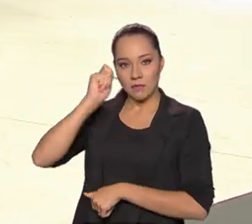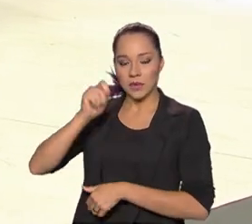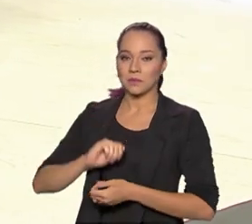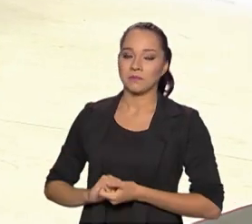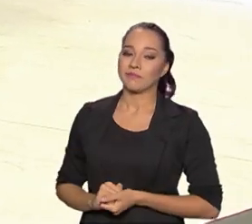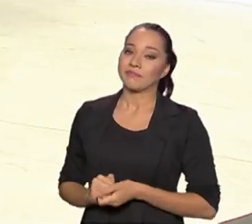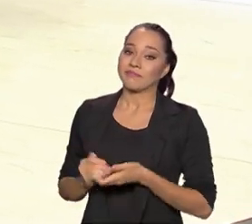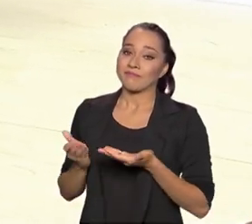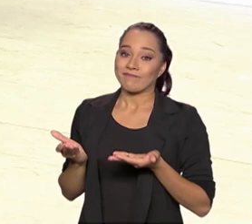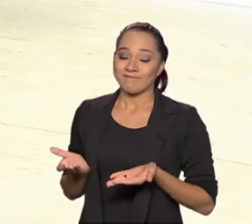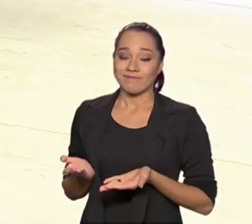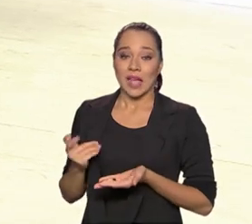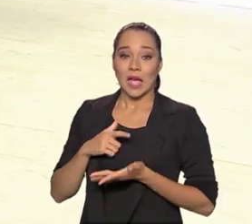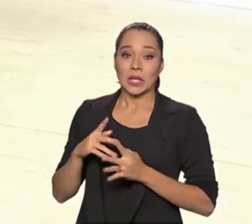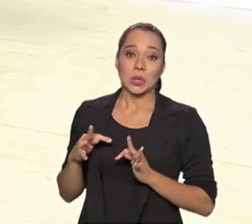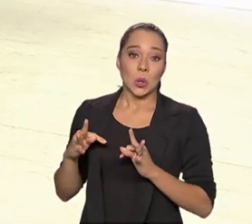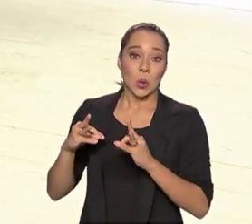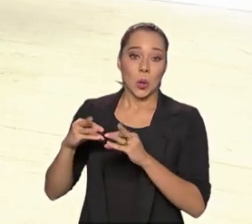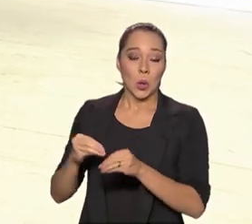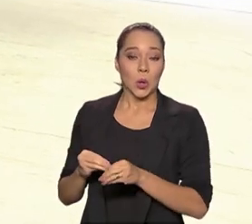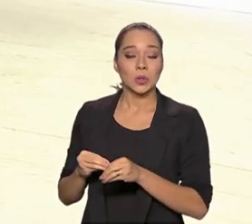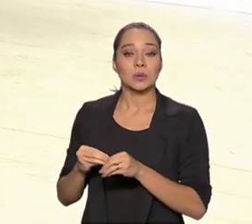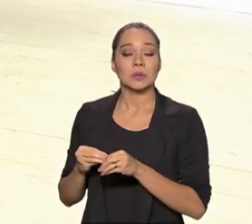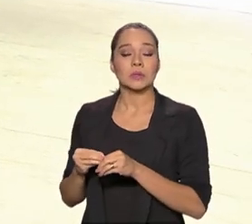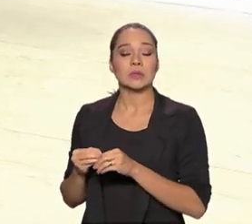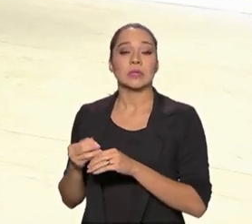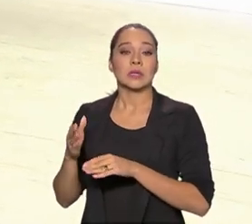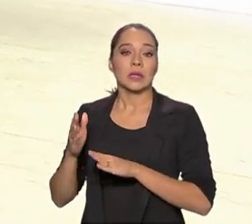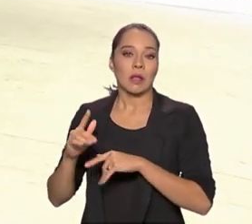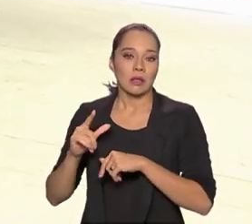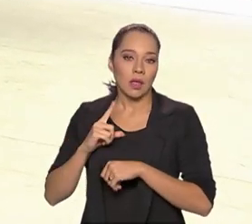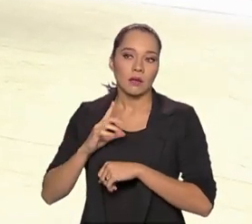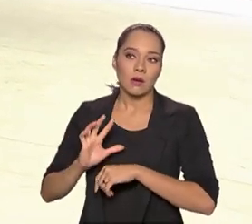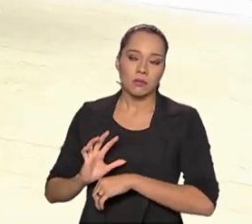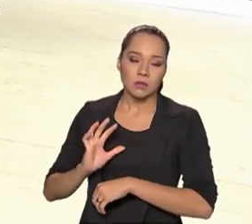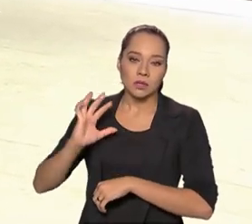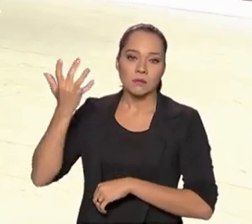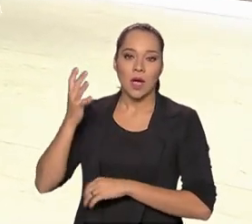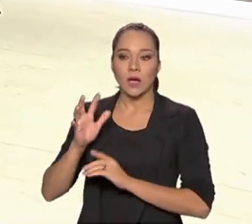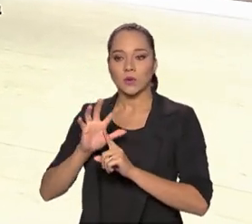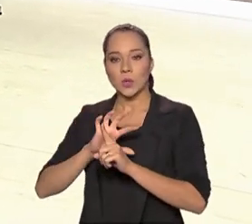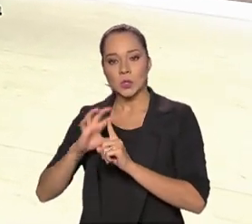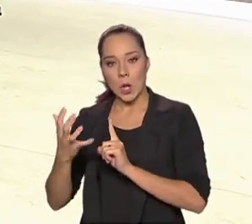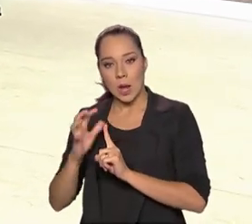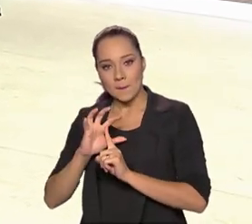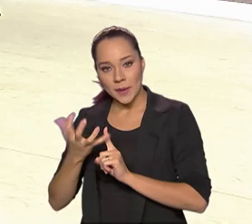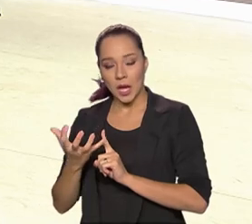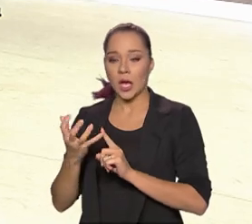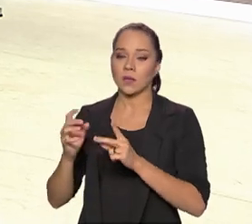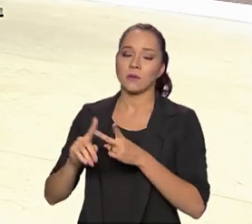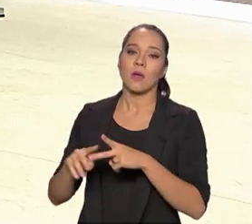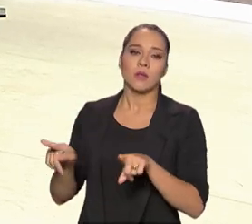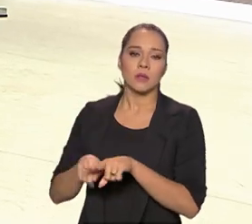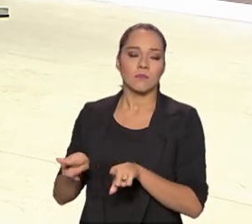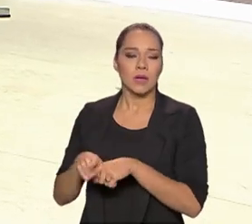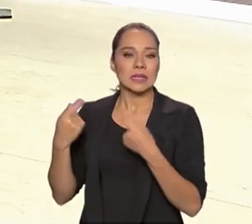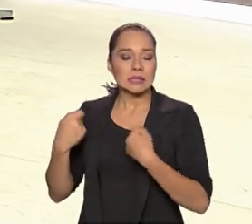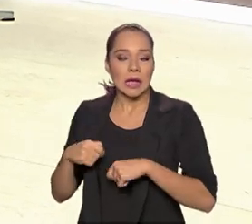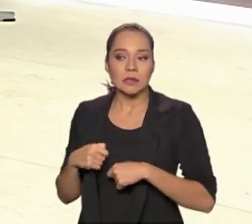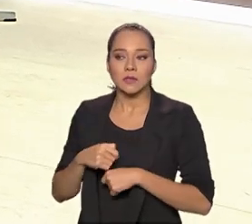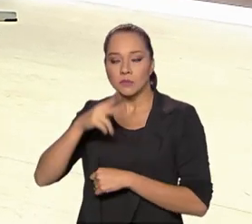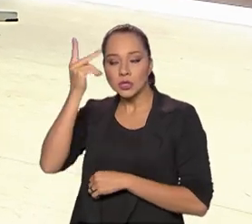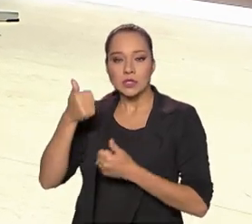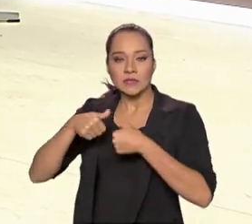em função de todos os reflexos decorrentes do isolamento e da necessidade de manter